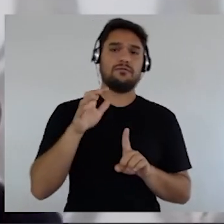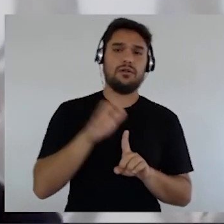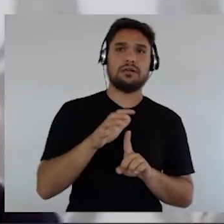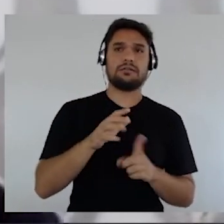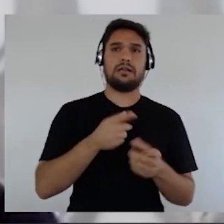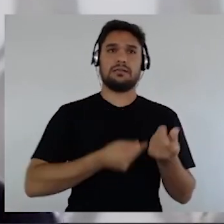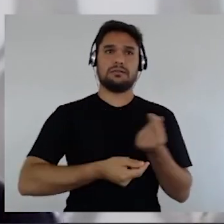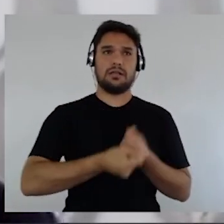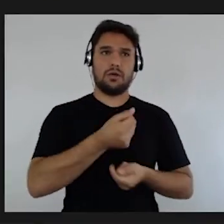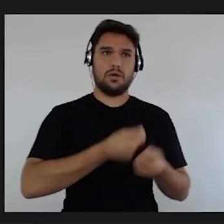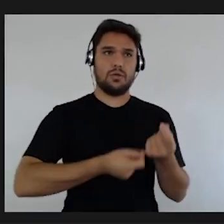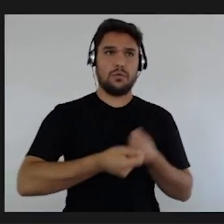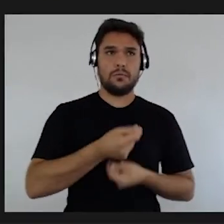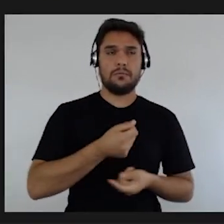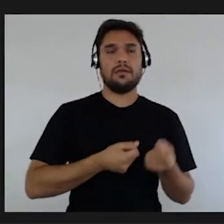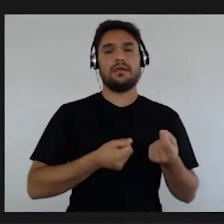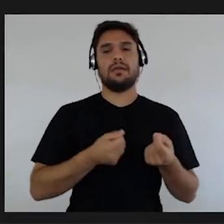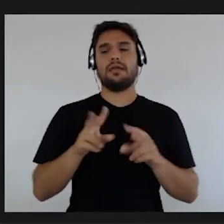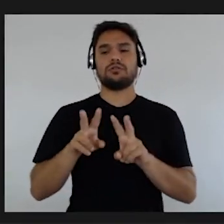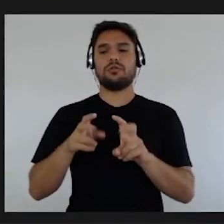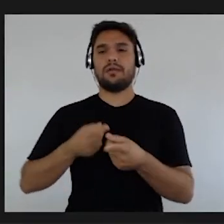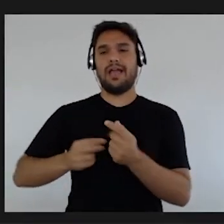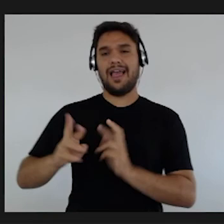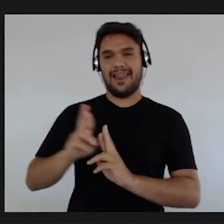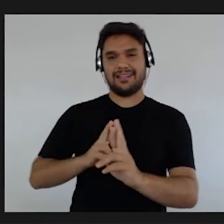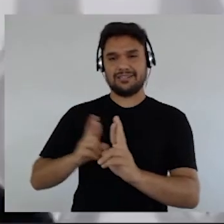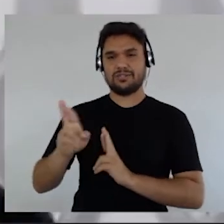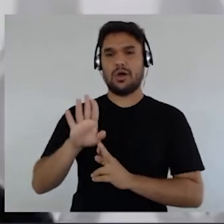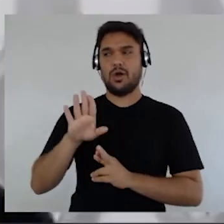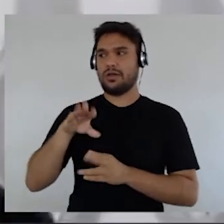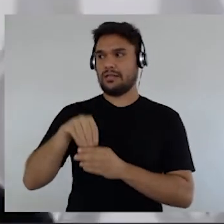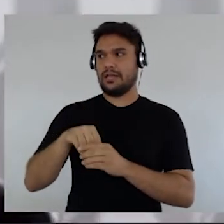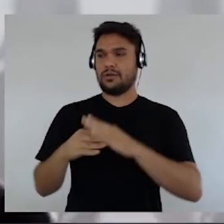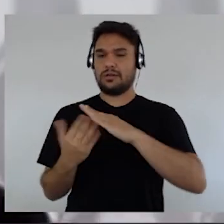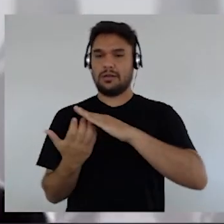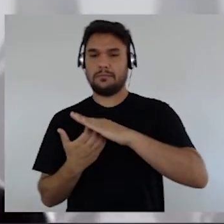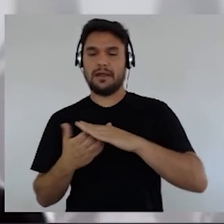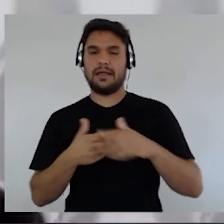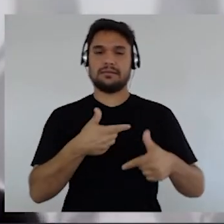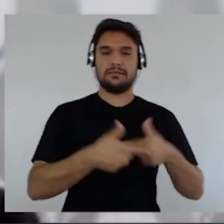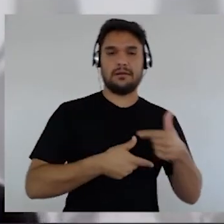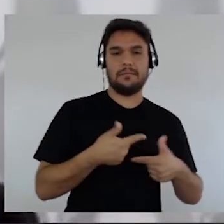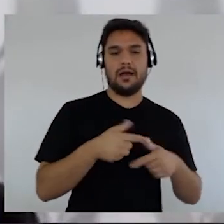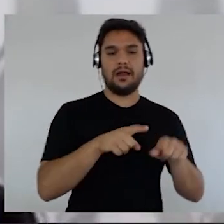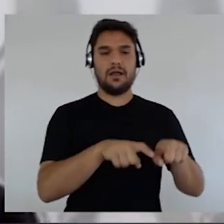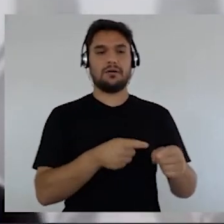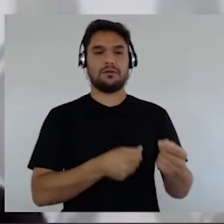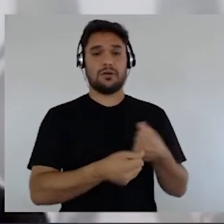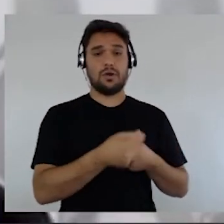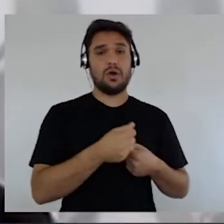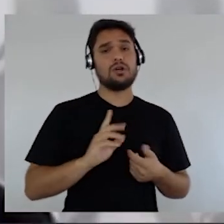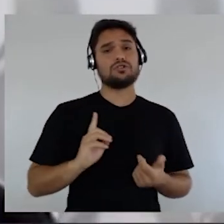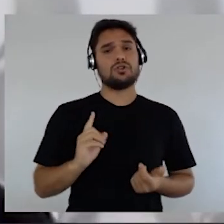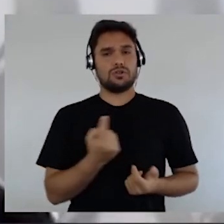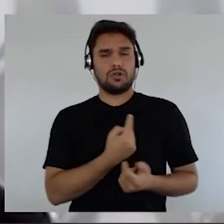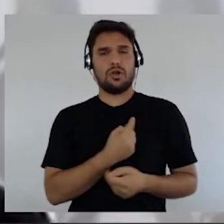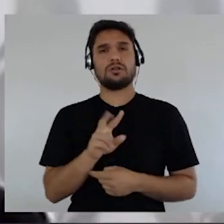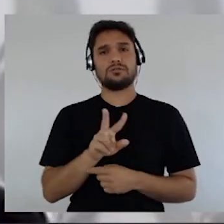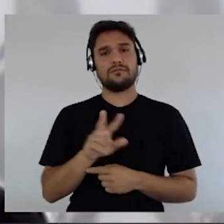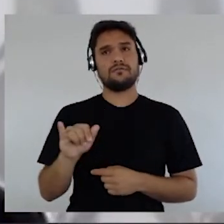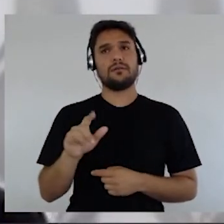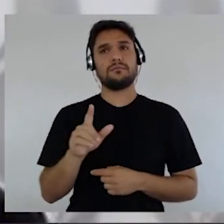nossa economia, as relações interpessoais, as relações trabalhistas, no agronegócio. Então, nós teremos